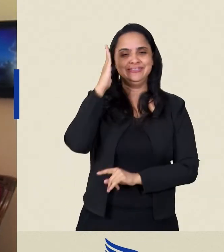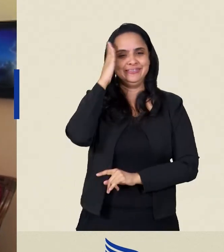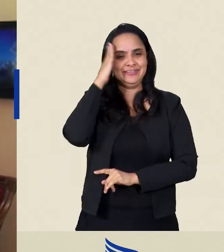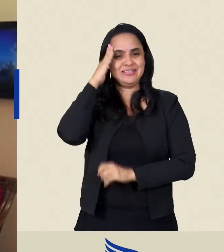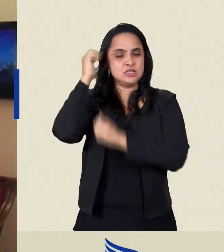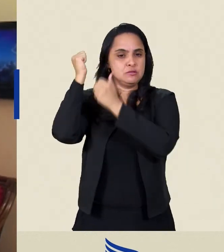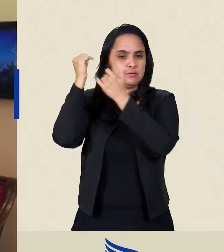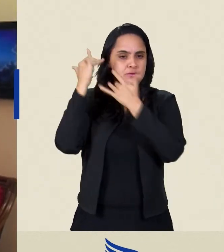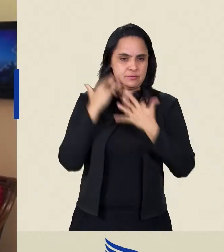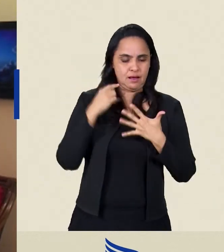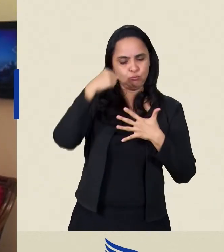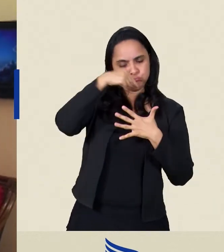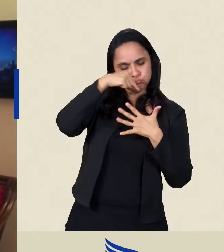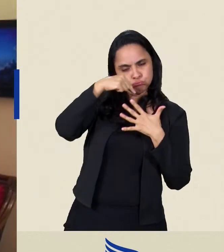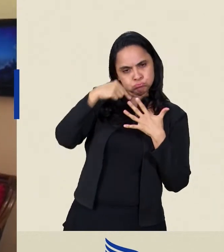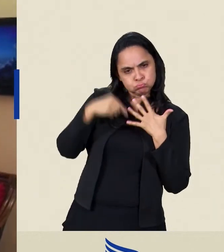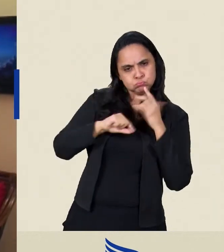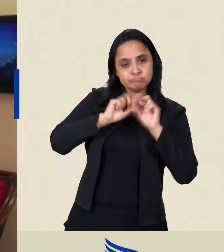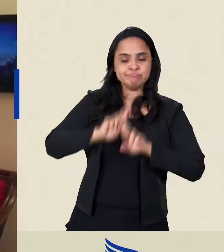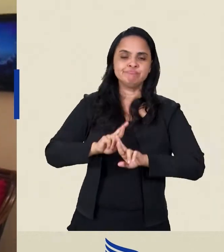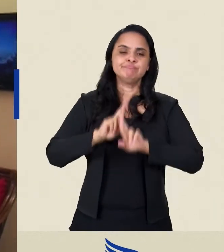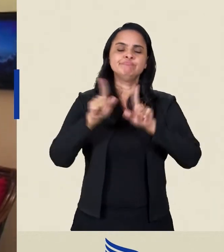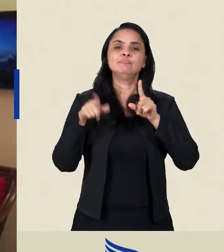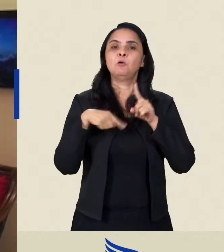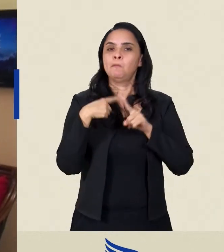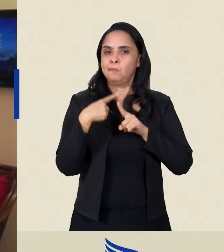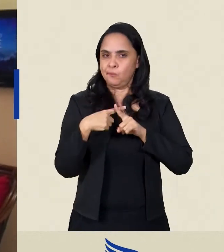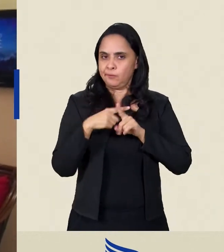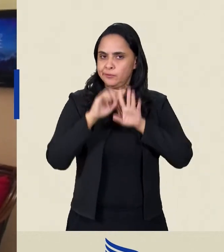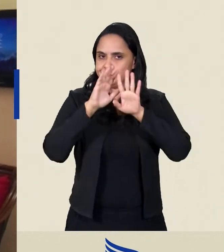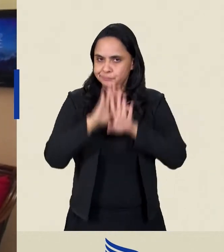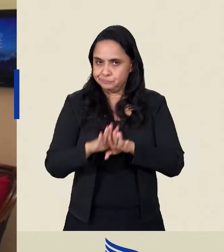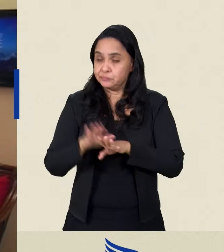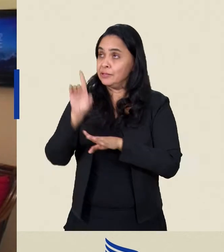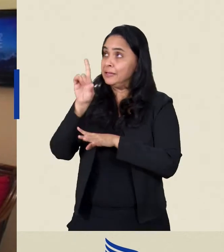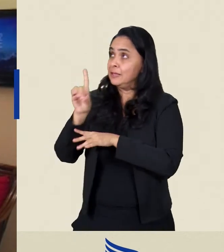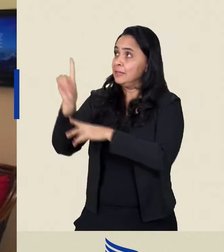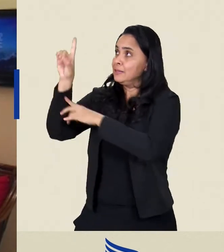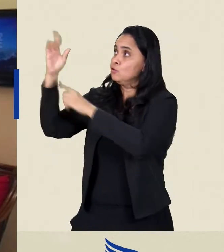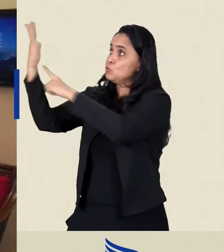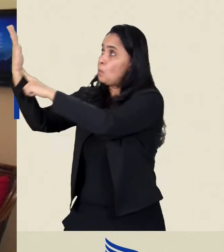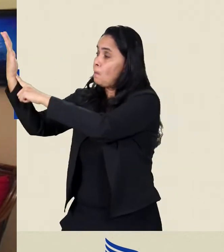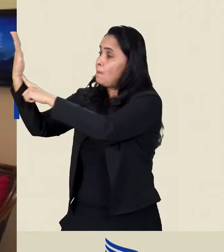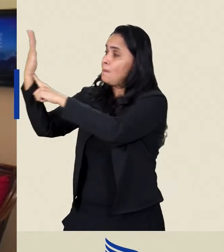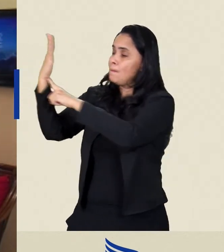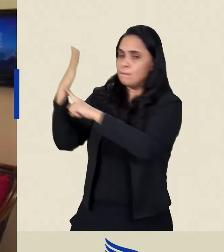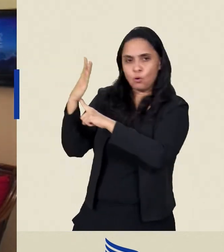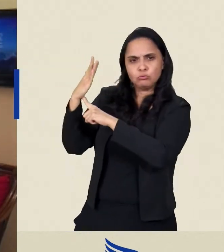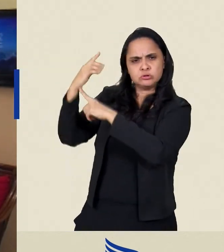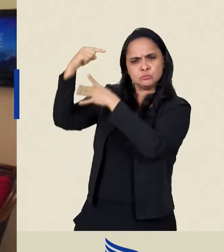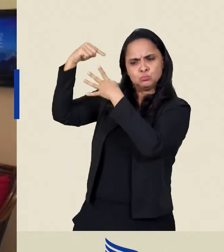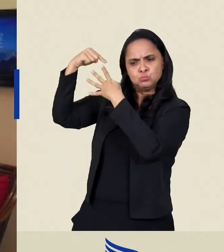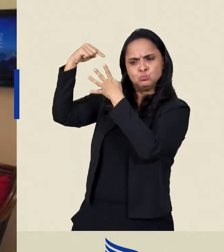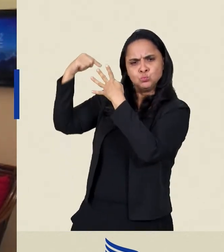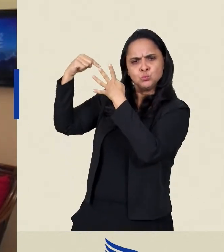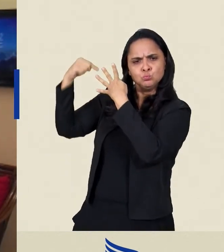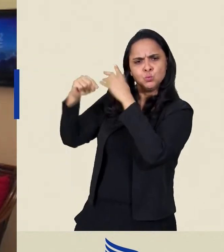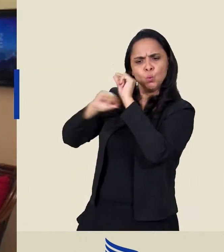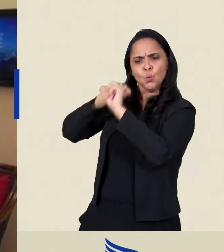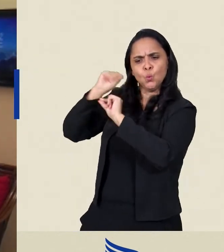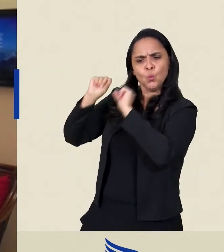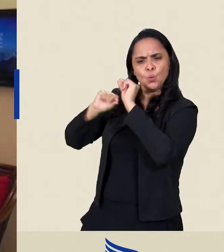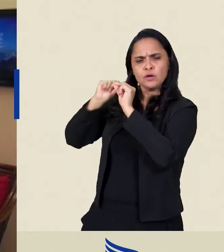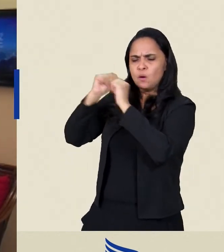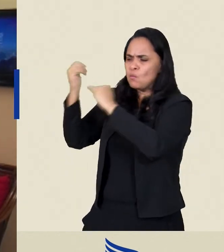meios de graça, é diferente. Deus mesmo apontou meios pelos quais o homem pode